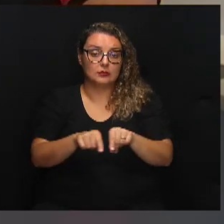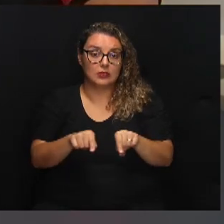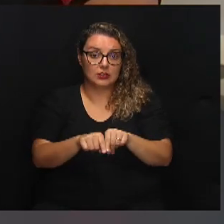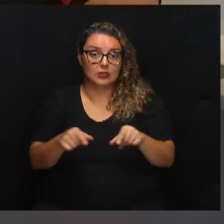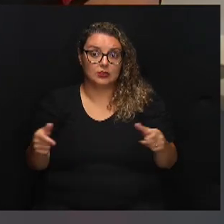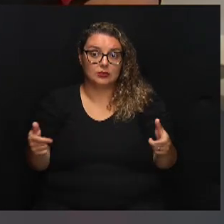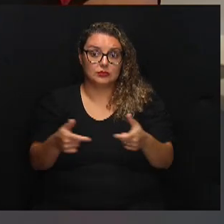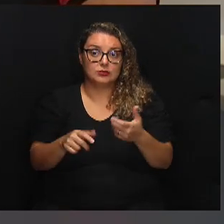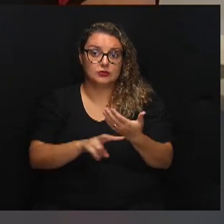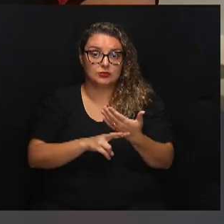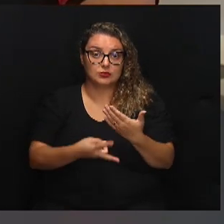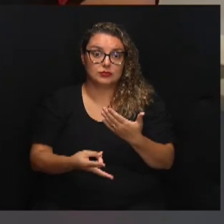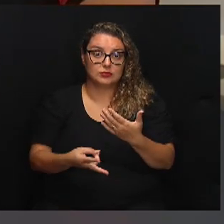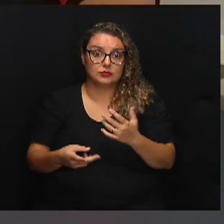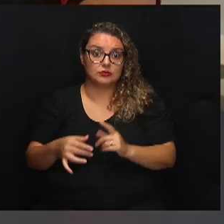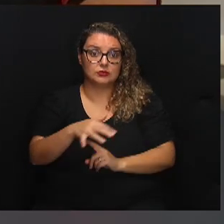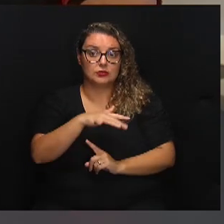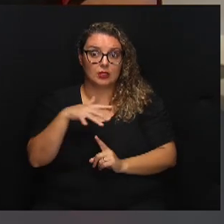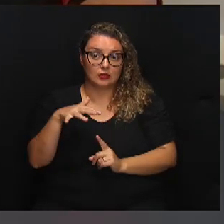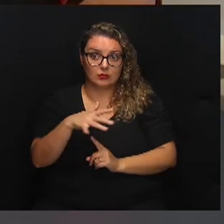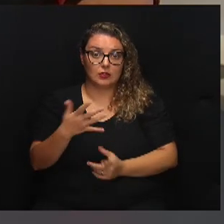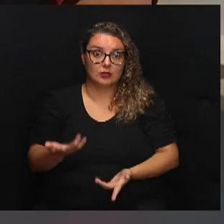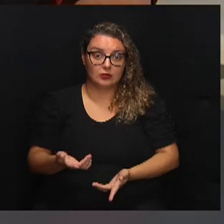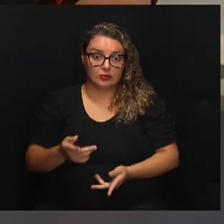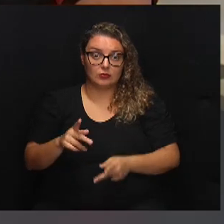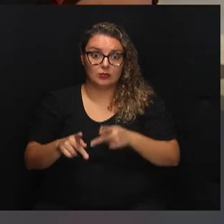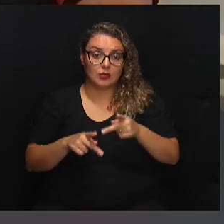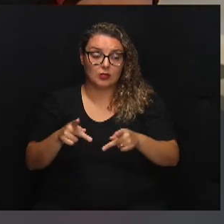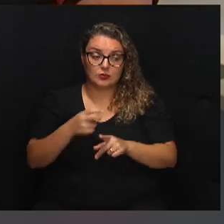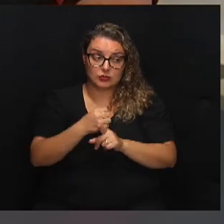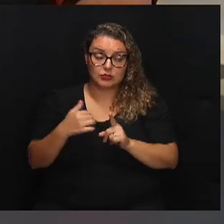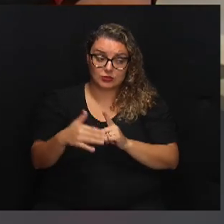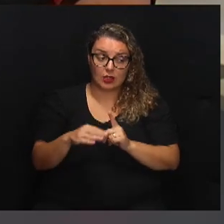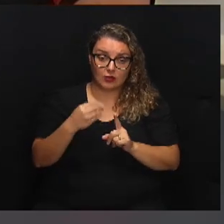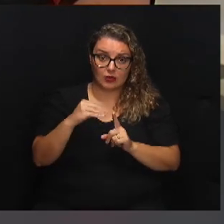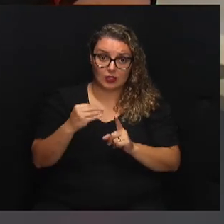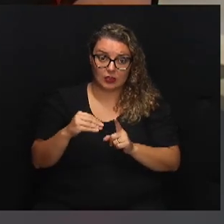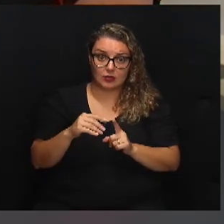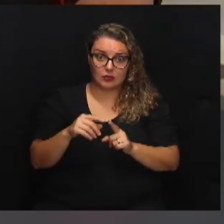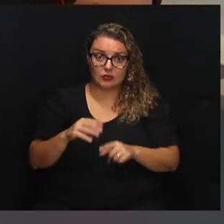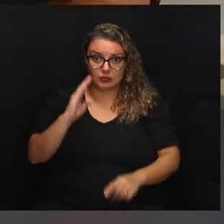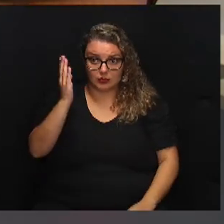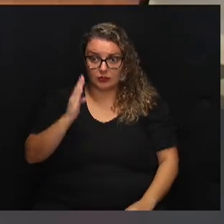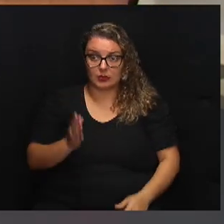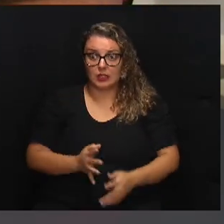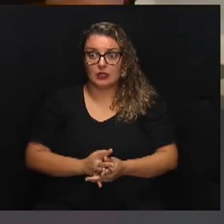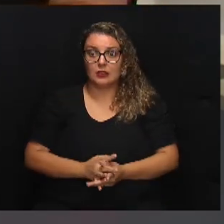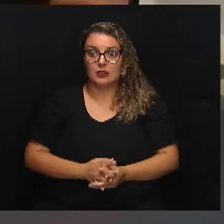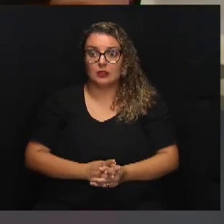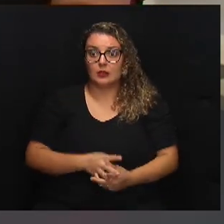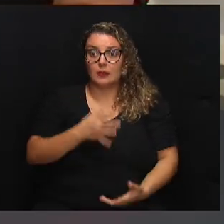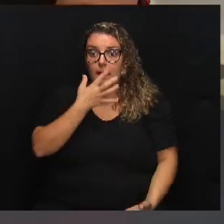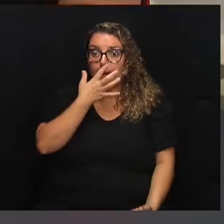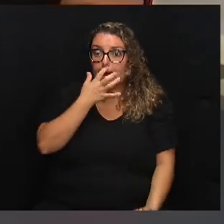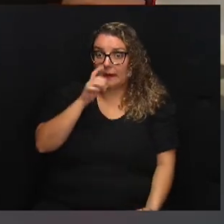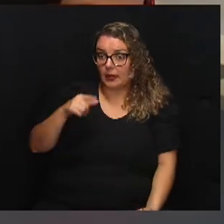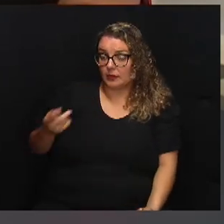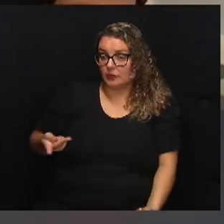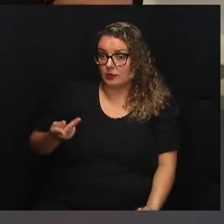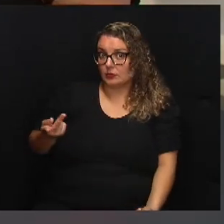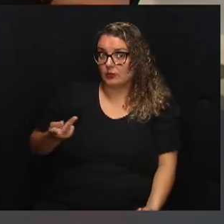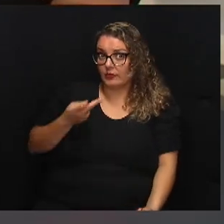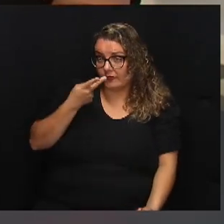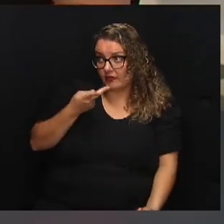dos impactos ambientais sobre populações socialmente vulneráveis no Brasil. Aí é interessante falar sobre o que nós